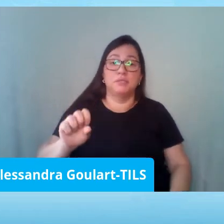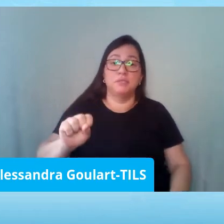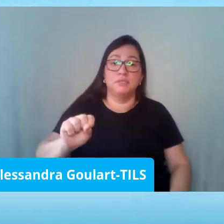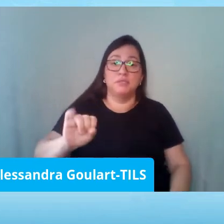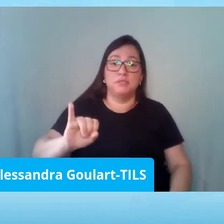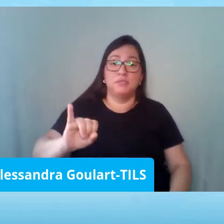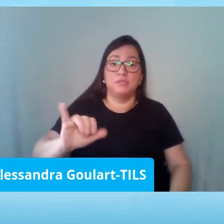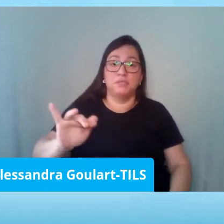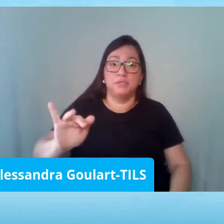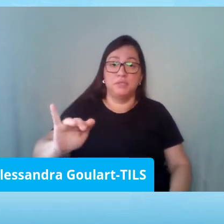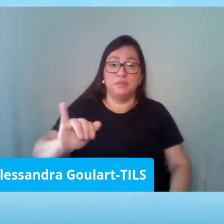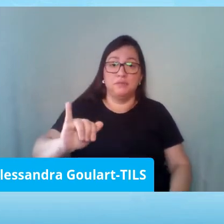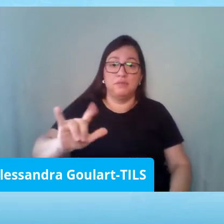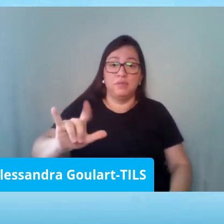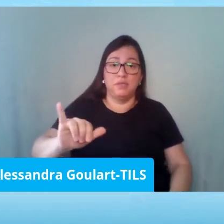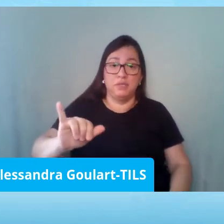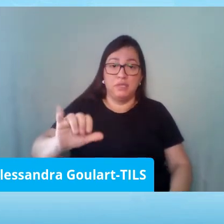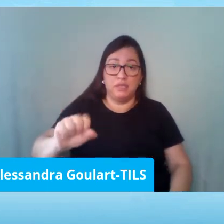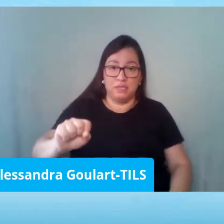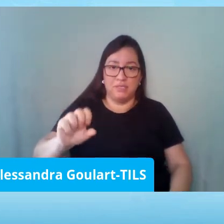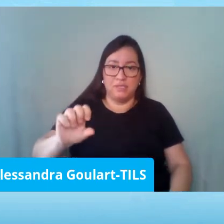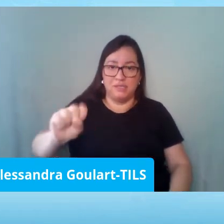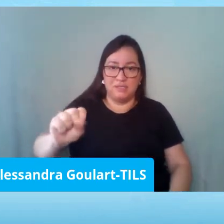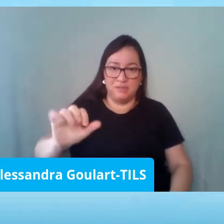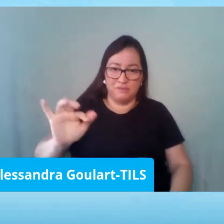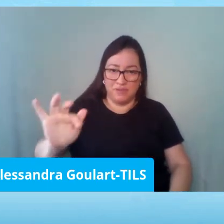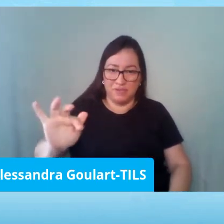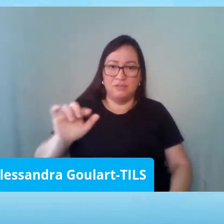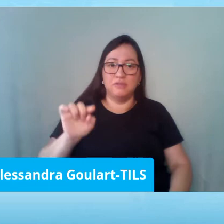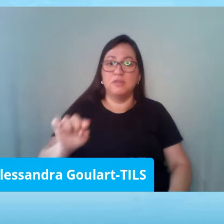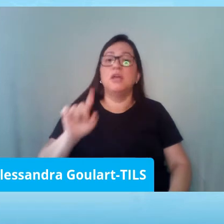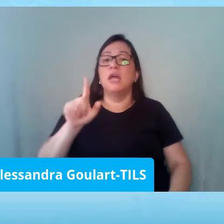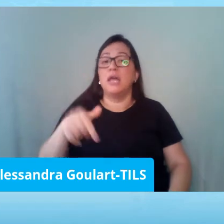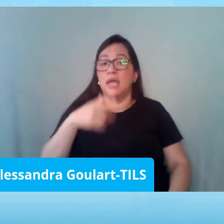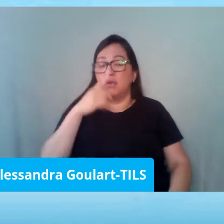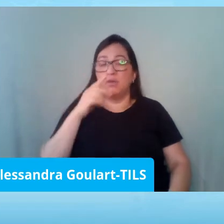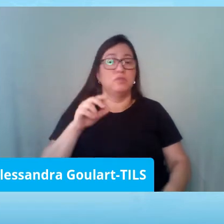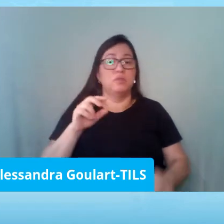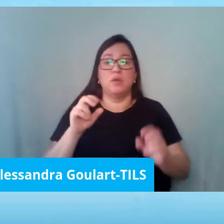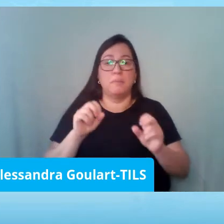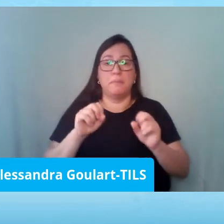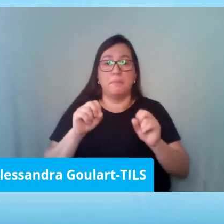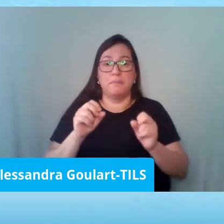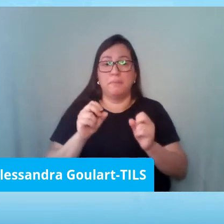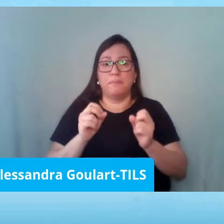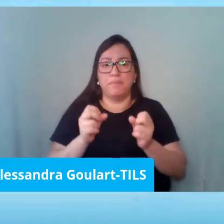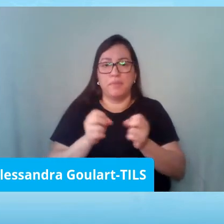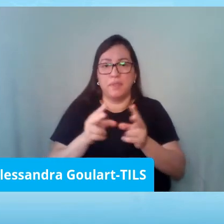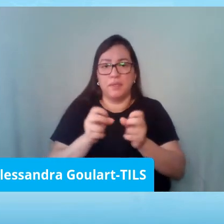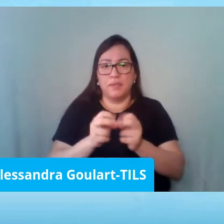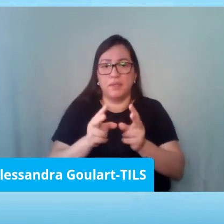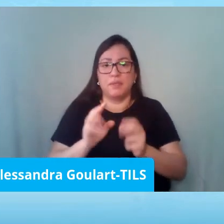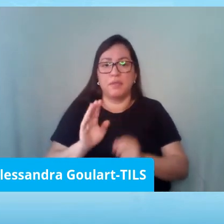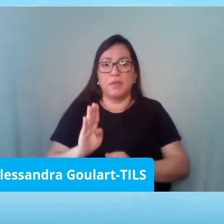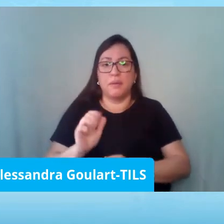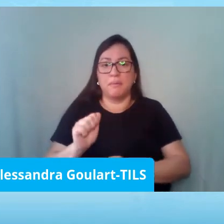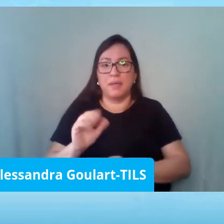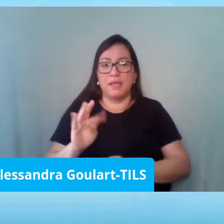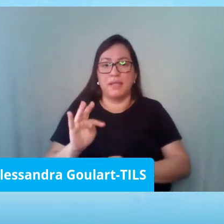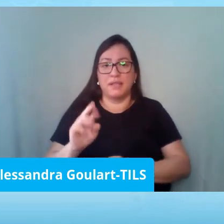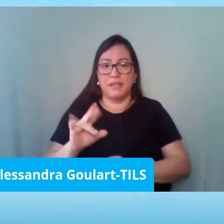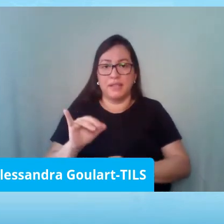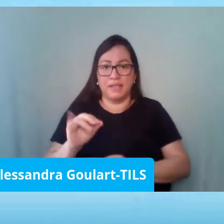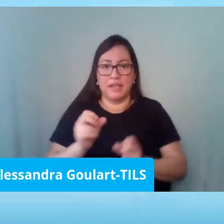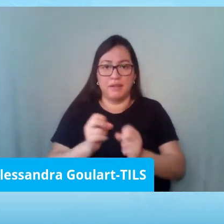e ela é totalmente curável. Tá? A gente tem tratamento simples para sífilis, barato, que é a boa e velha